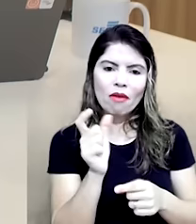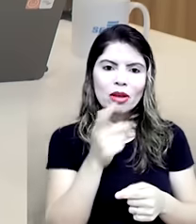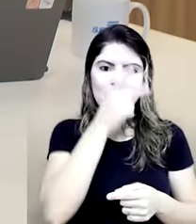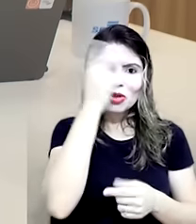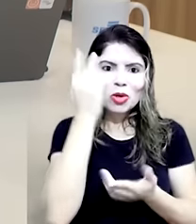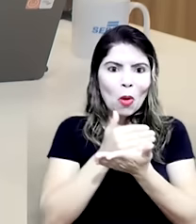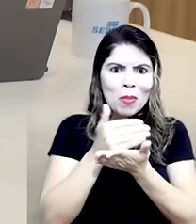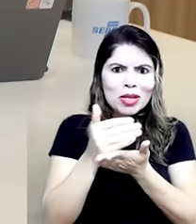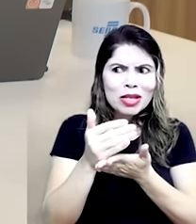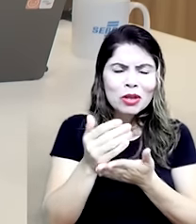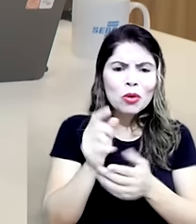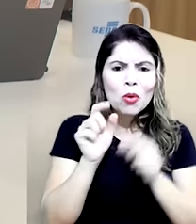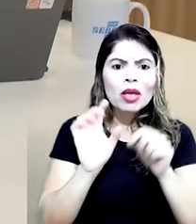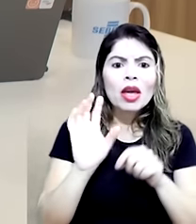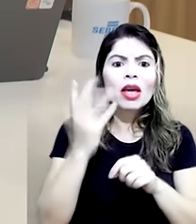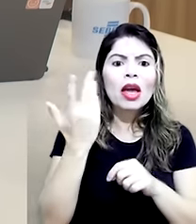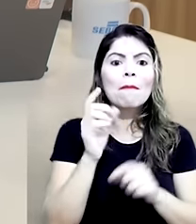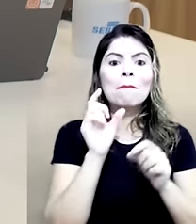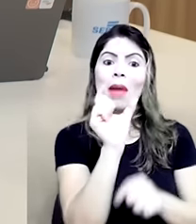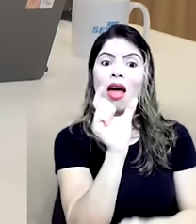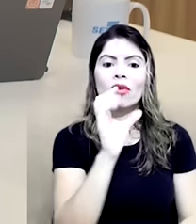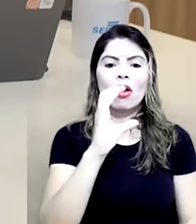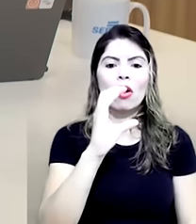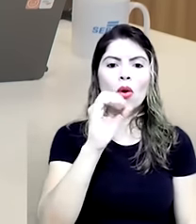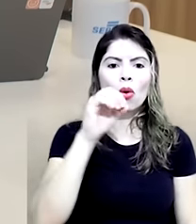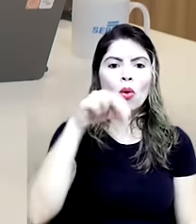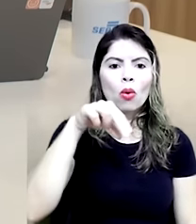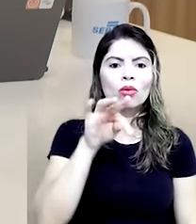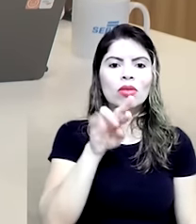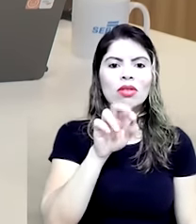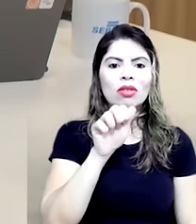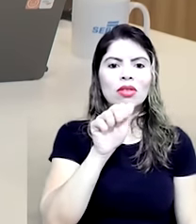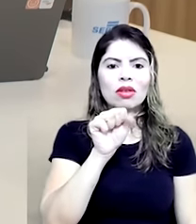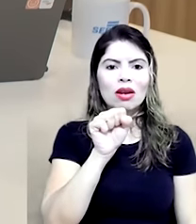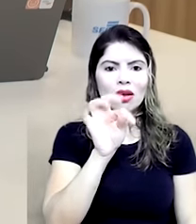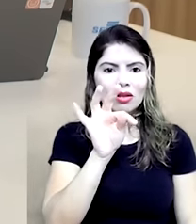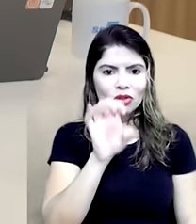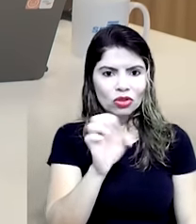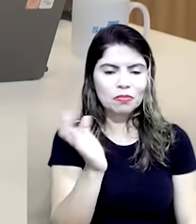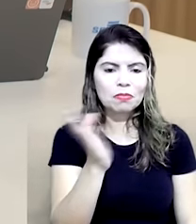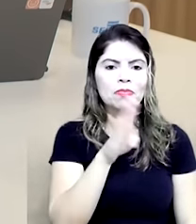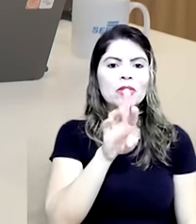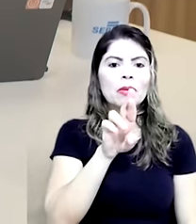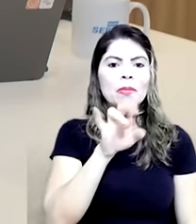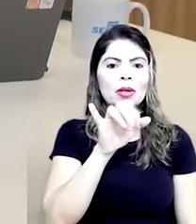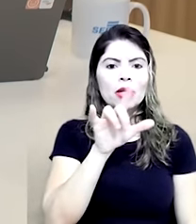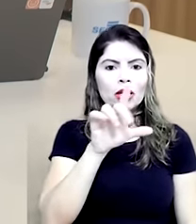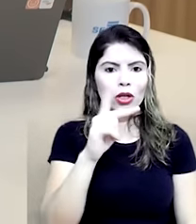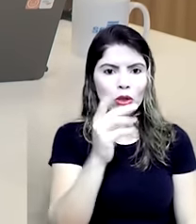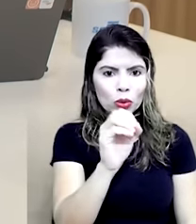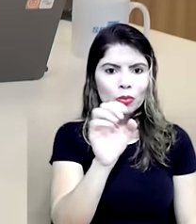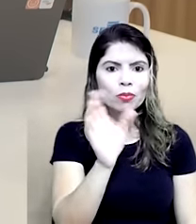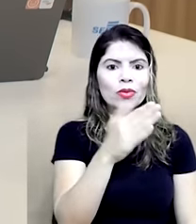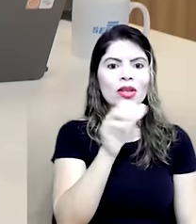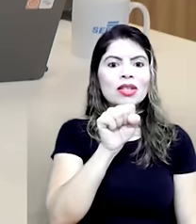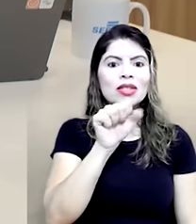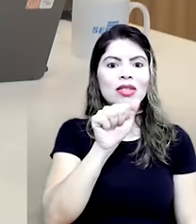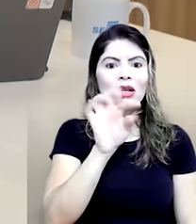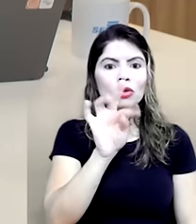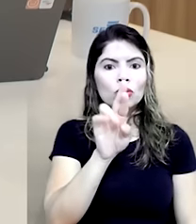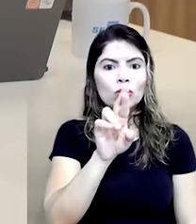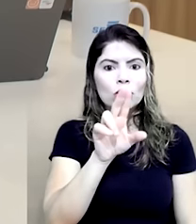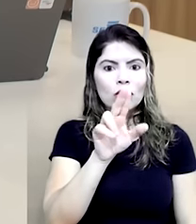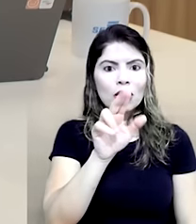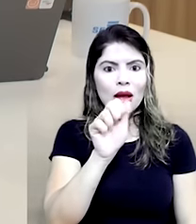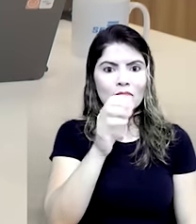fotografia então o que que é contraste o que que é brilho o que que é saturação pro empreendedor começar a entender esses termos e como ele pode